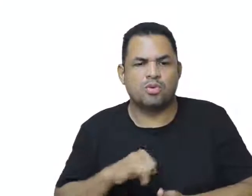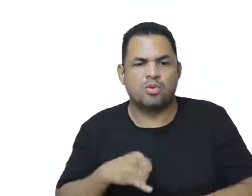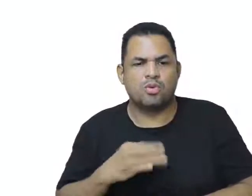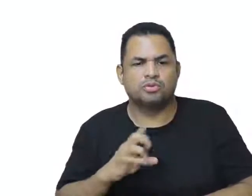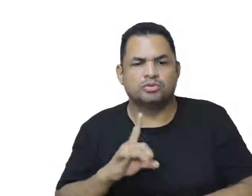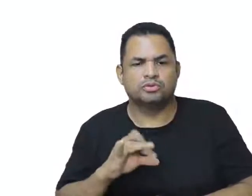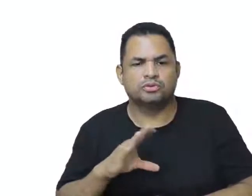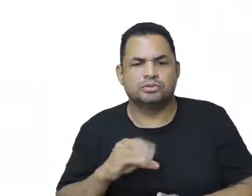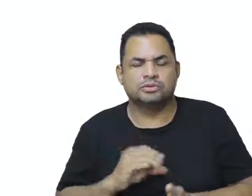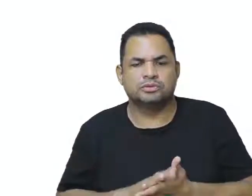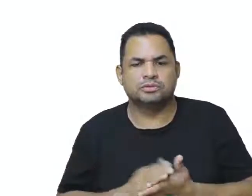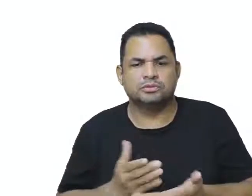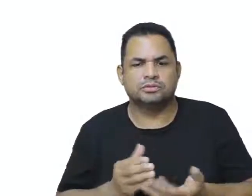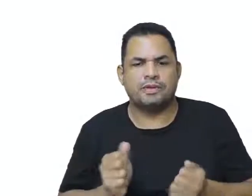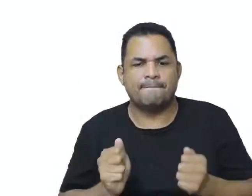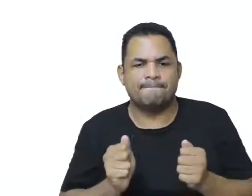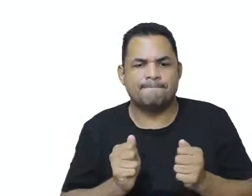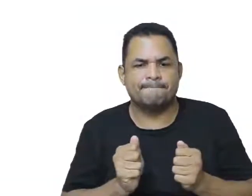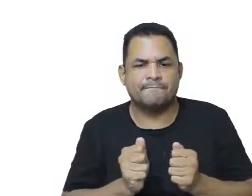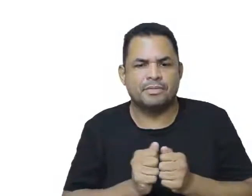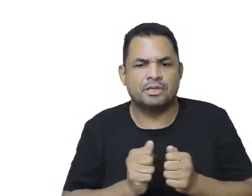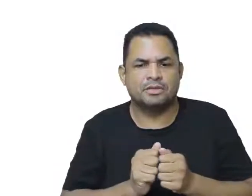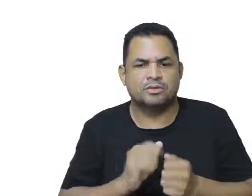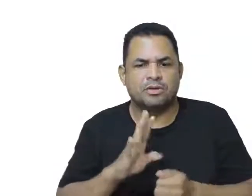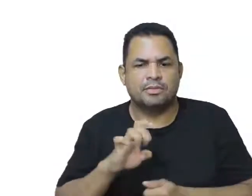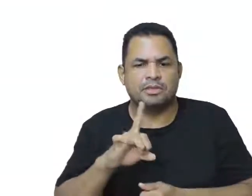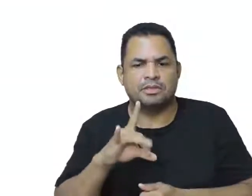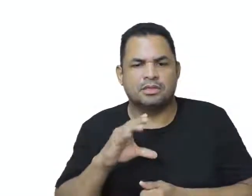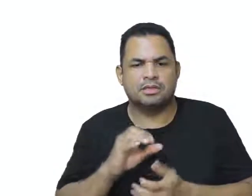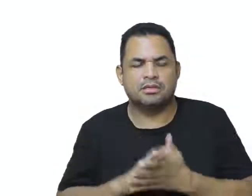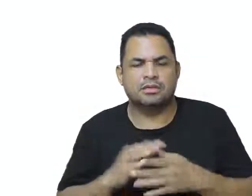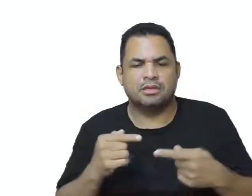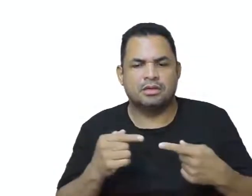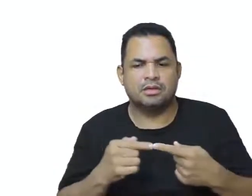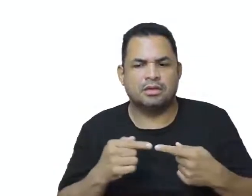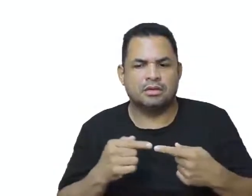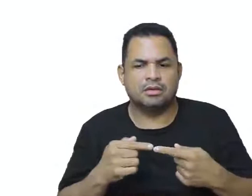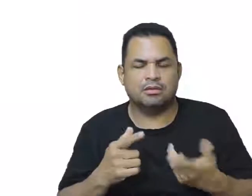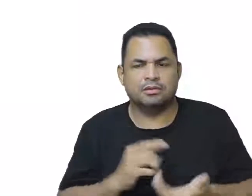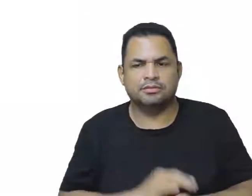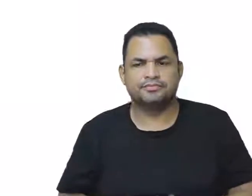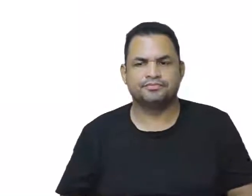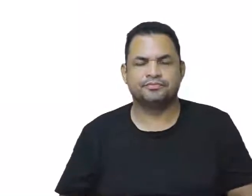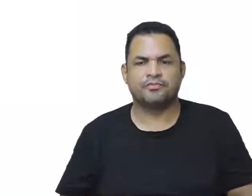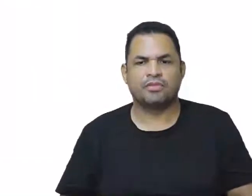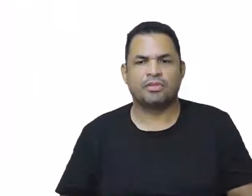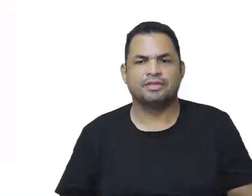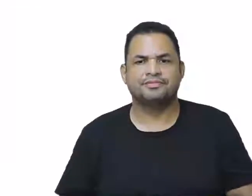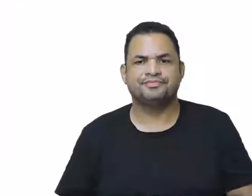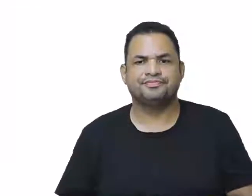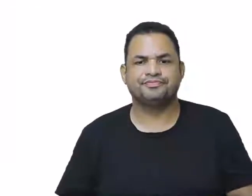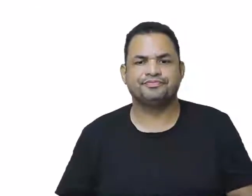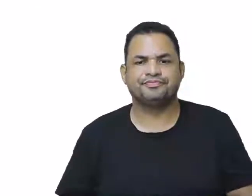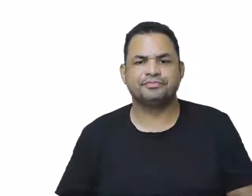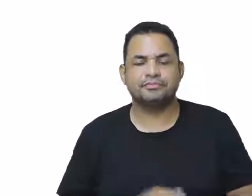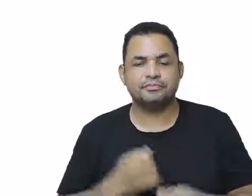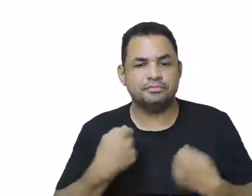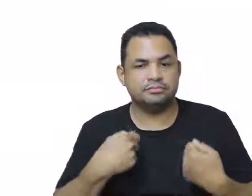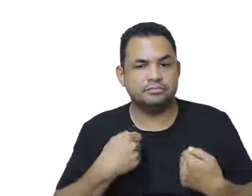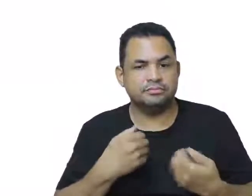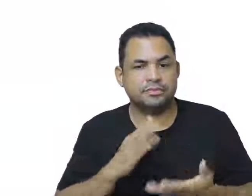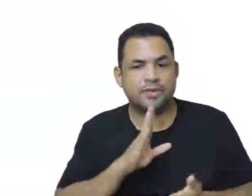conjuntivo. Adjacente ao epitélio ligado. Aqui tem uma coisa interessante, que isso vai exigir um